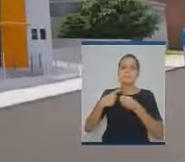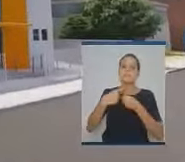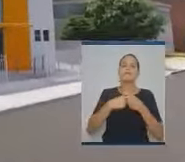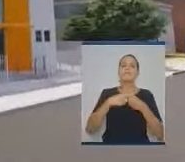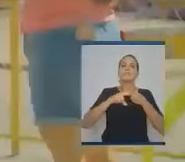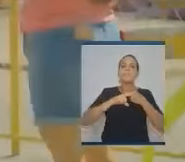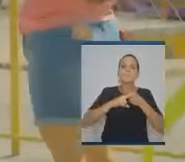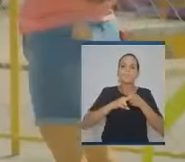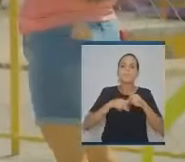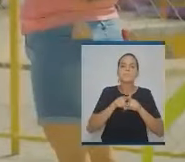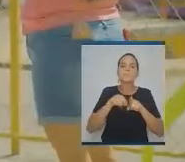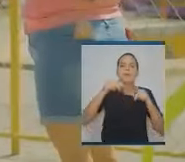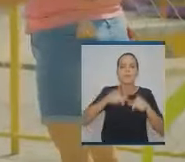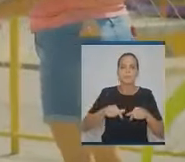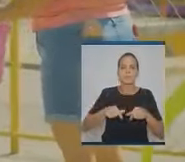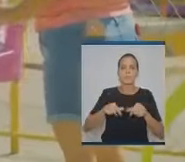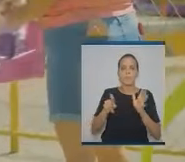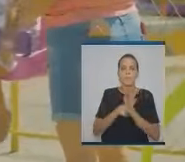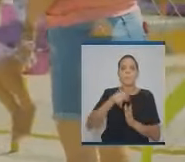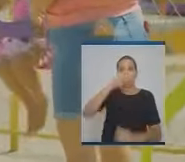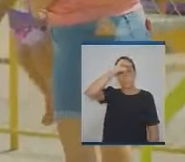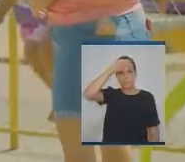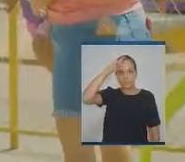mega maternidade. É.